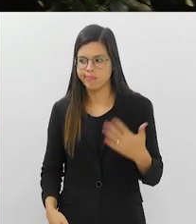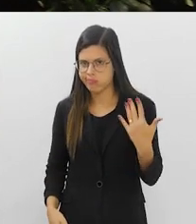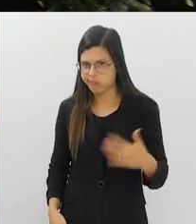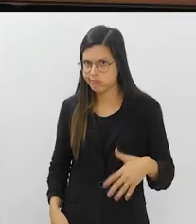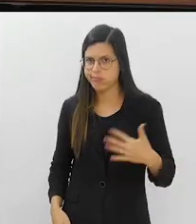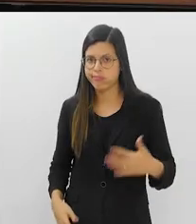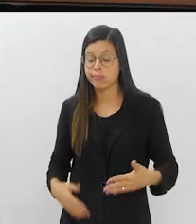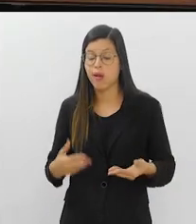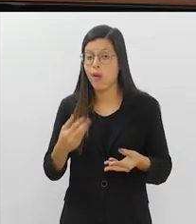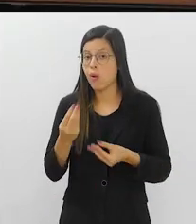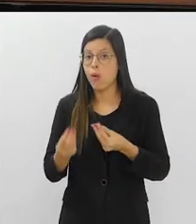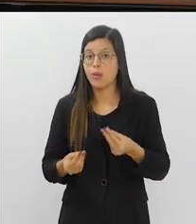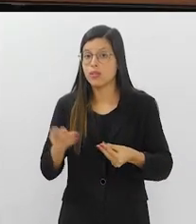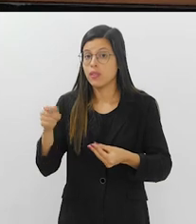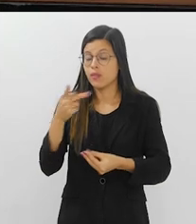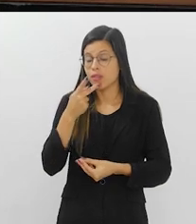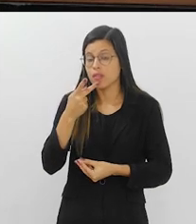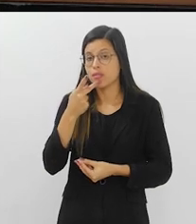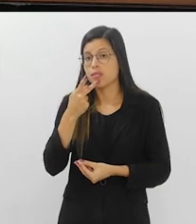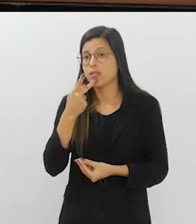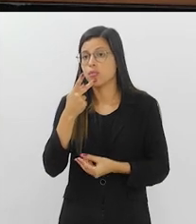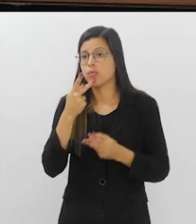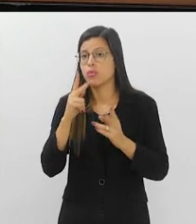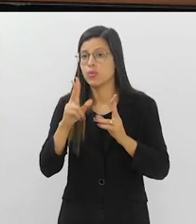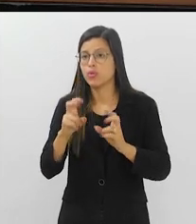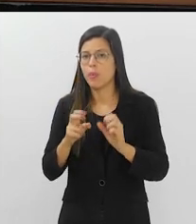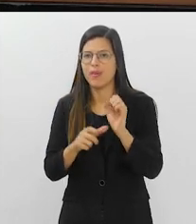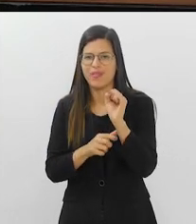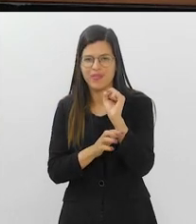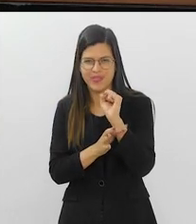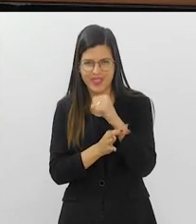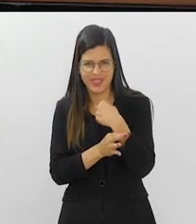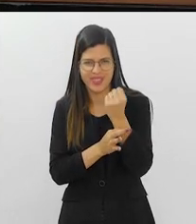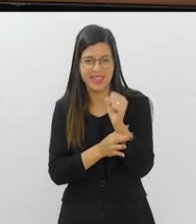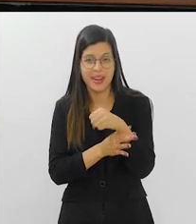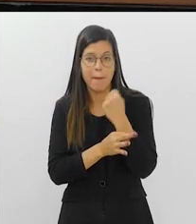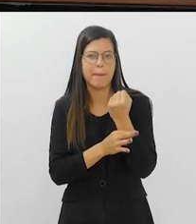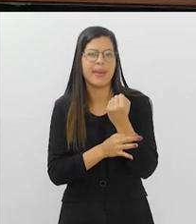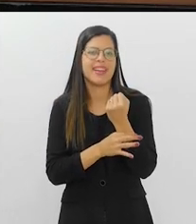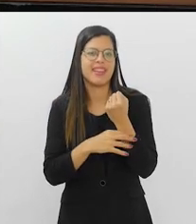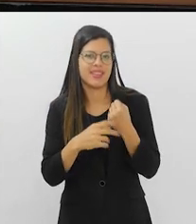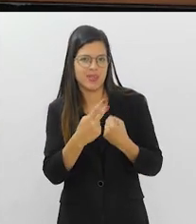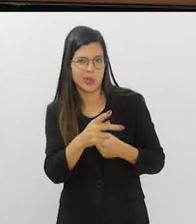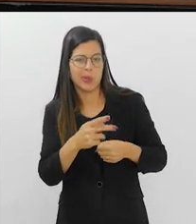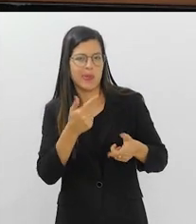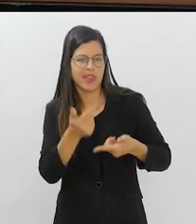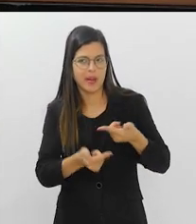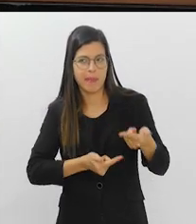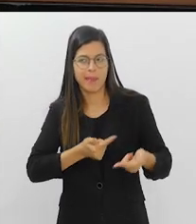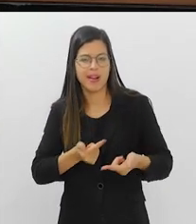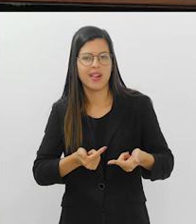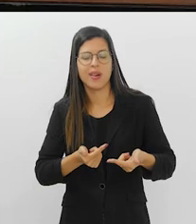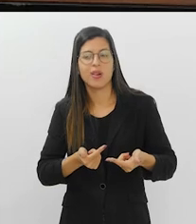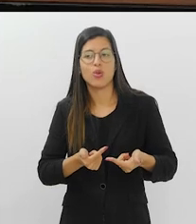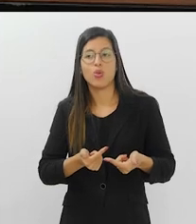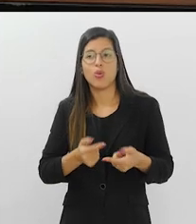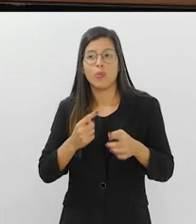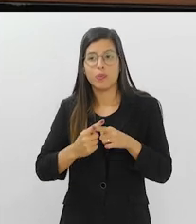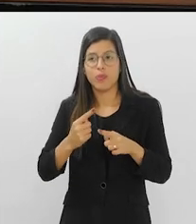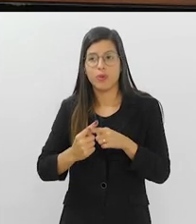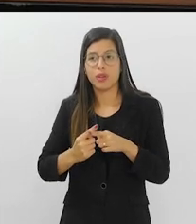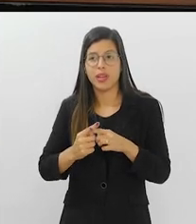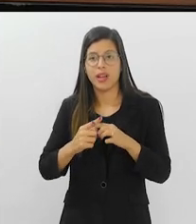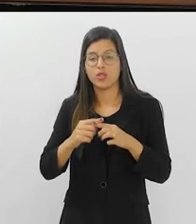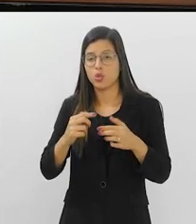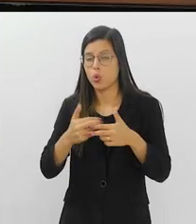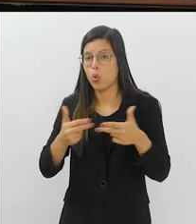expressivo. Explosivo, né? Você estava aqui falando de uma questão de que você recebia um fisioterapeuta na sua redação, porque as